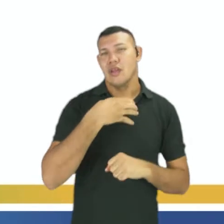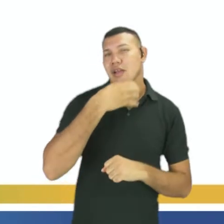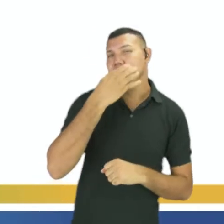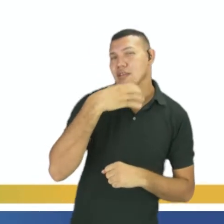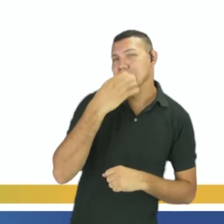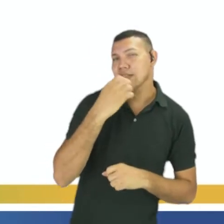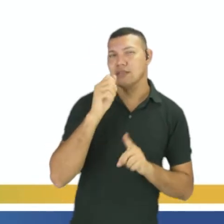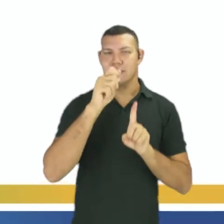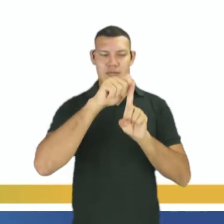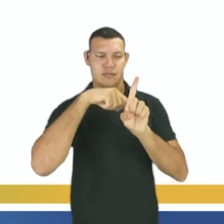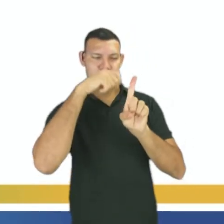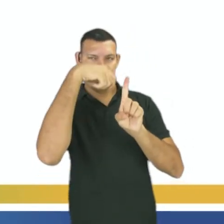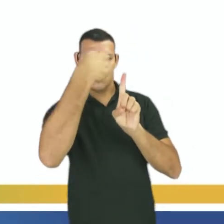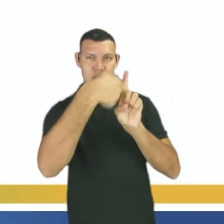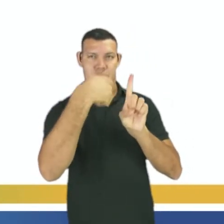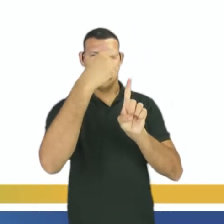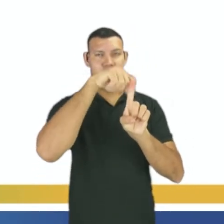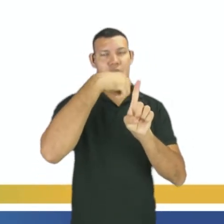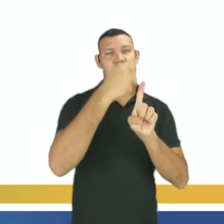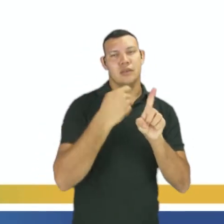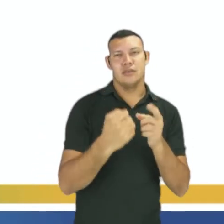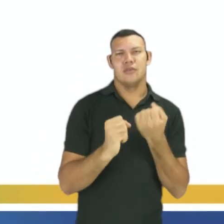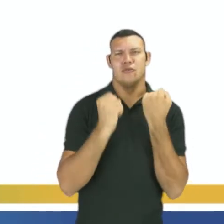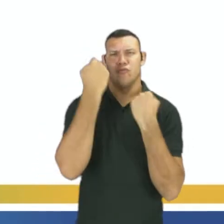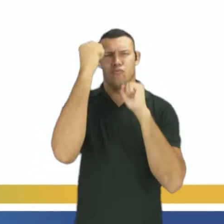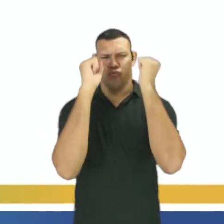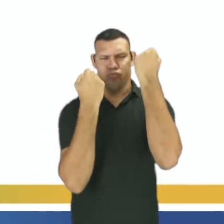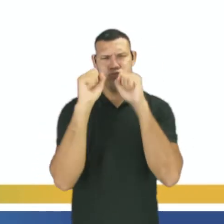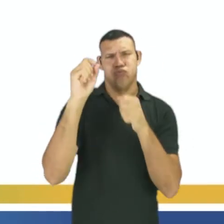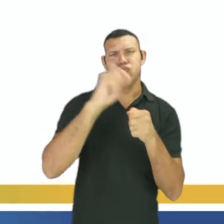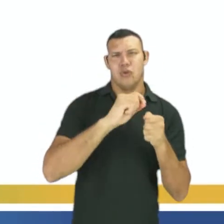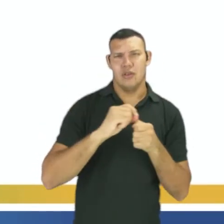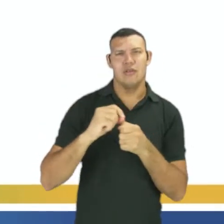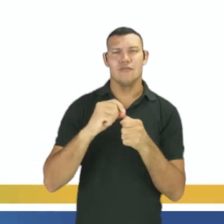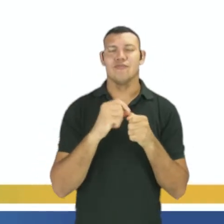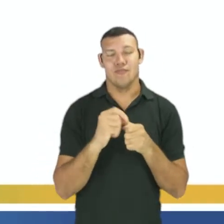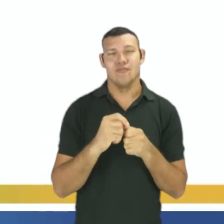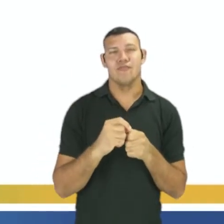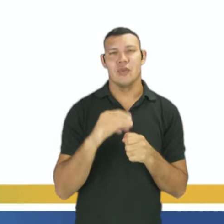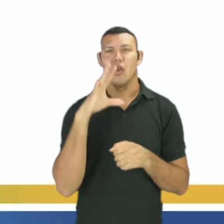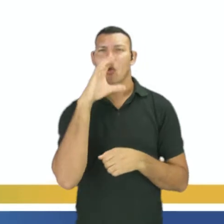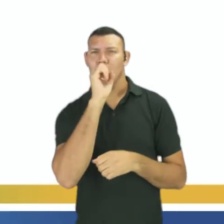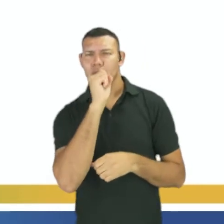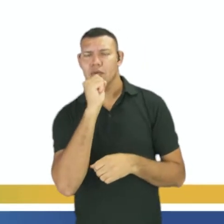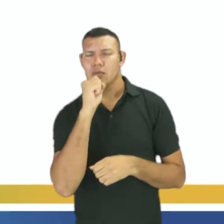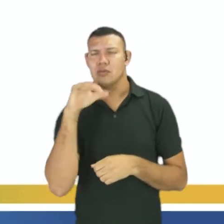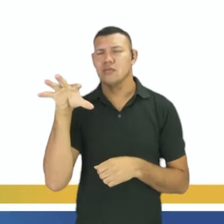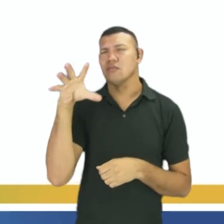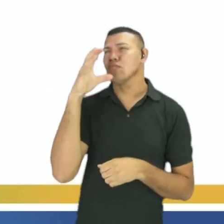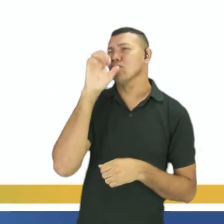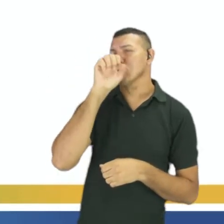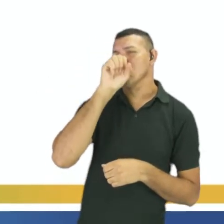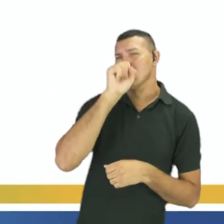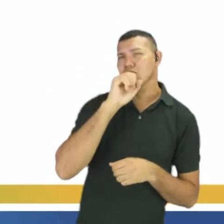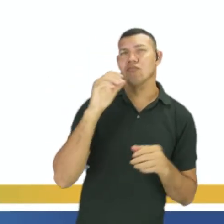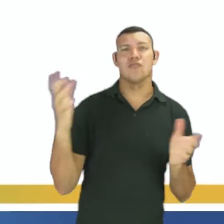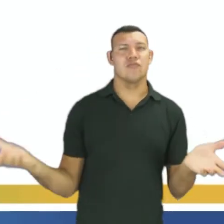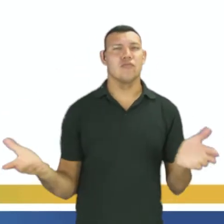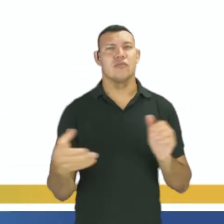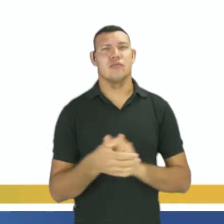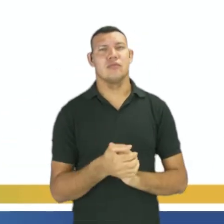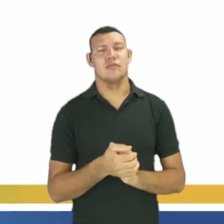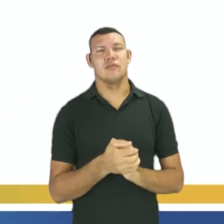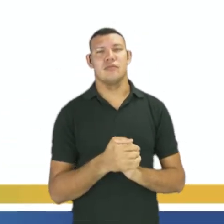da banana, principalmente produtos industrializados, como o cheiro da laranja, o aroma de abacaxi, morango,